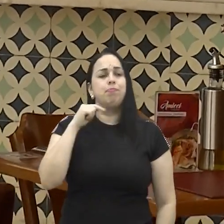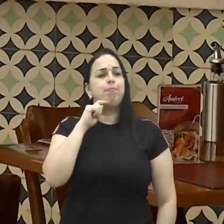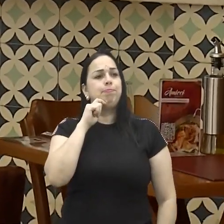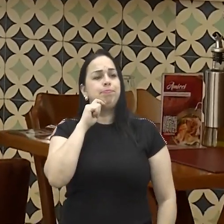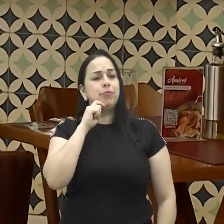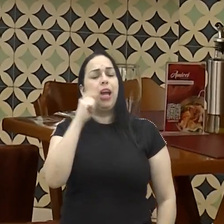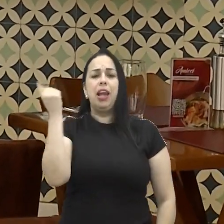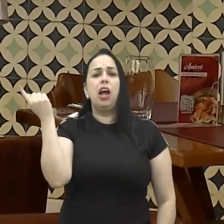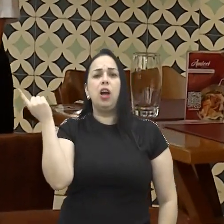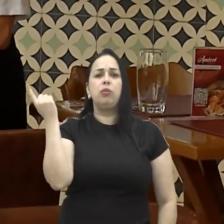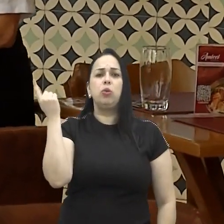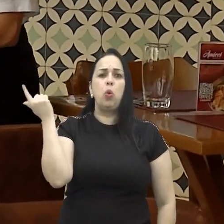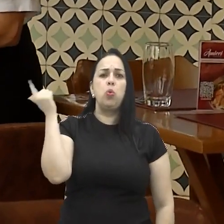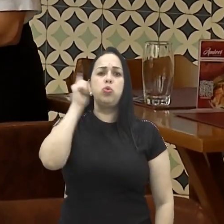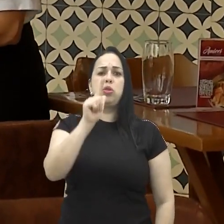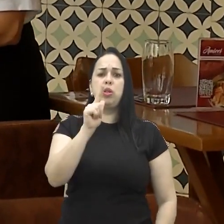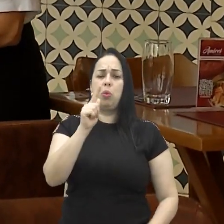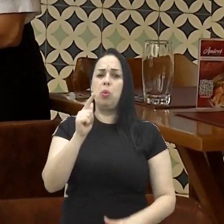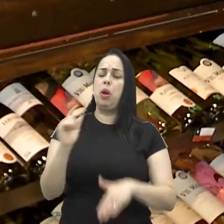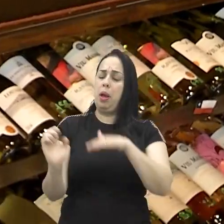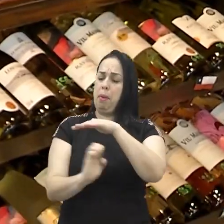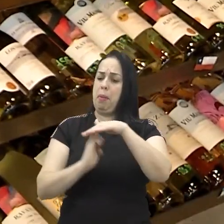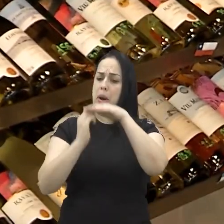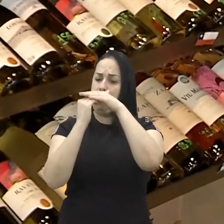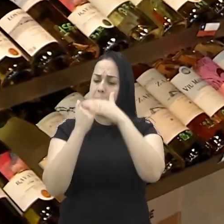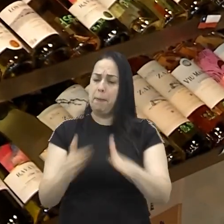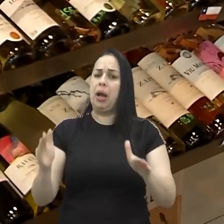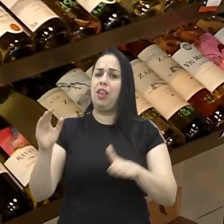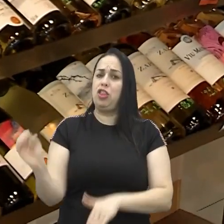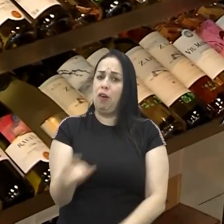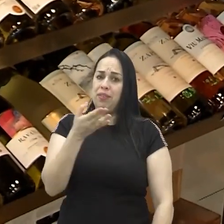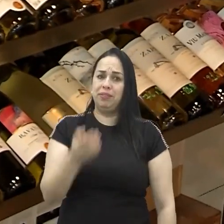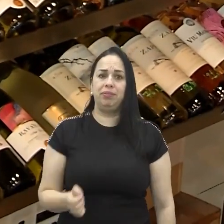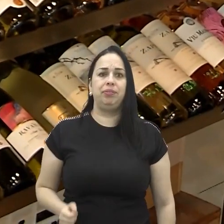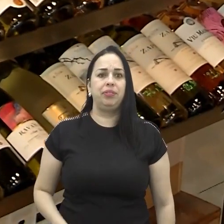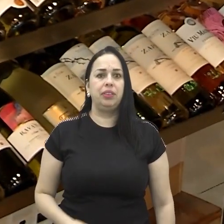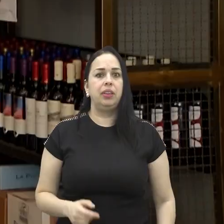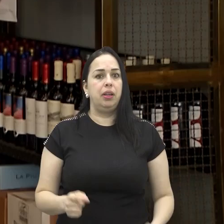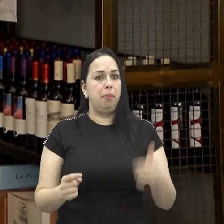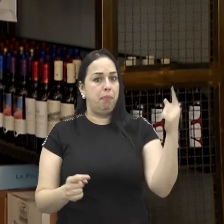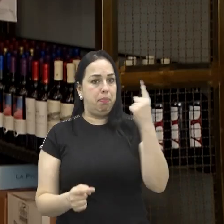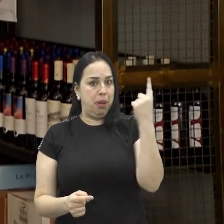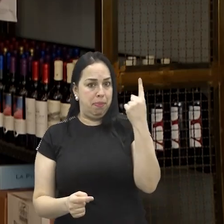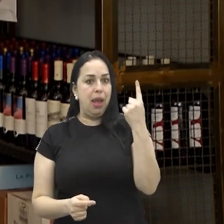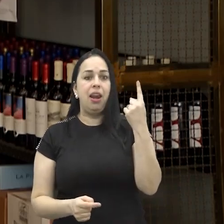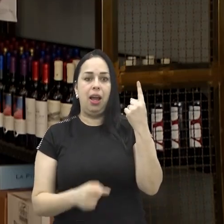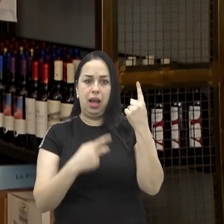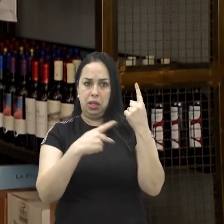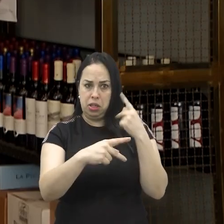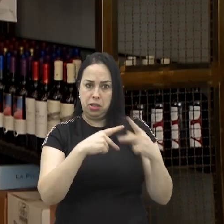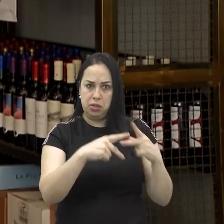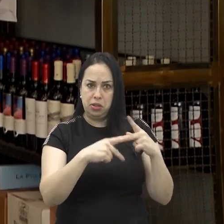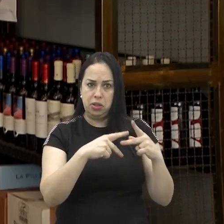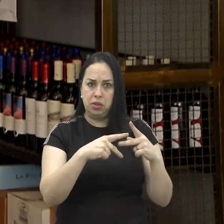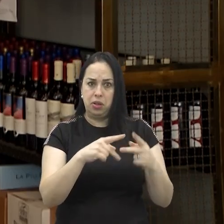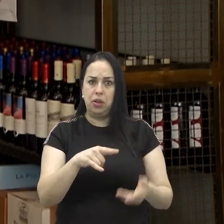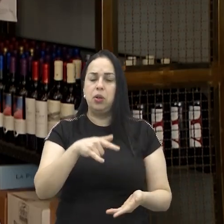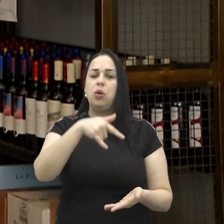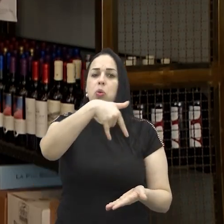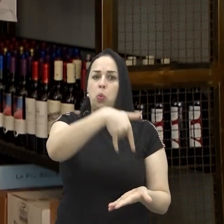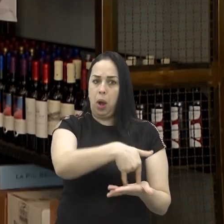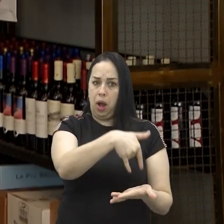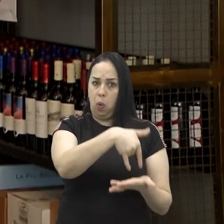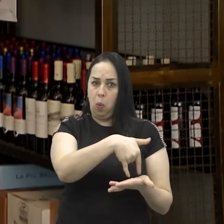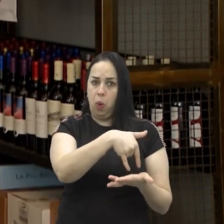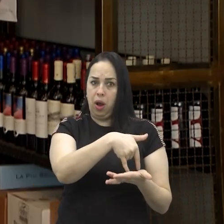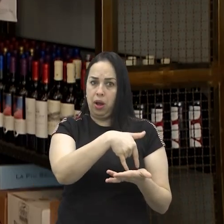ano resolveu dar mais um passo nos negócios e também abriu uma nova unidade. Abri a primeira unidade aqui no